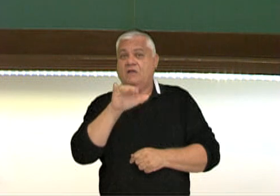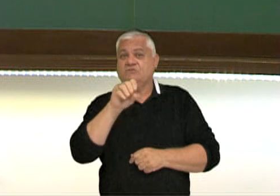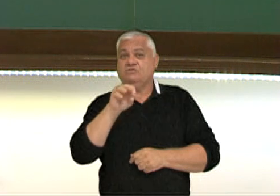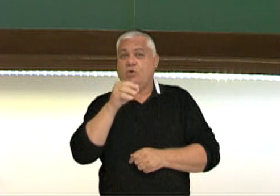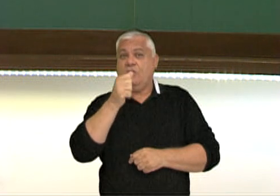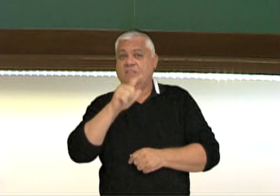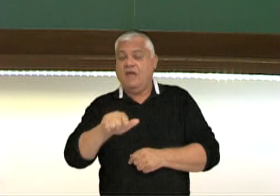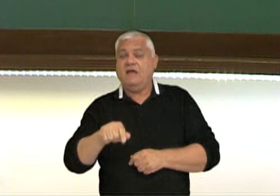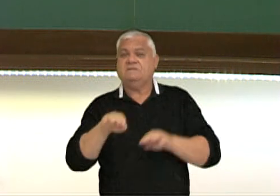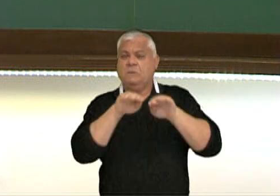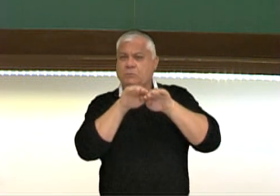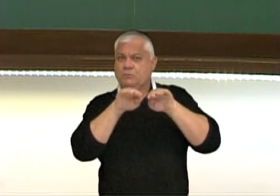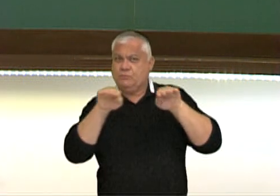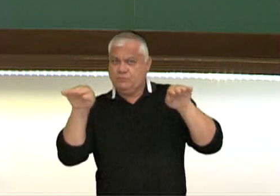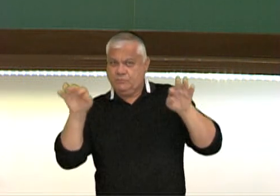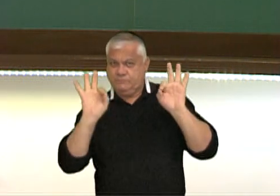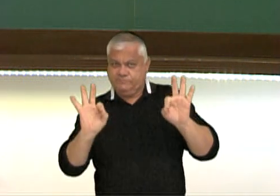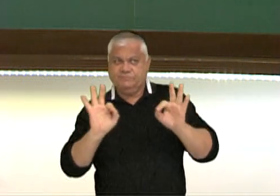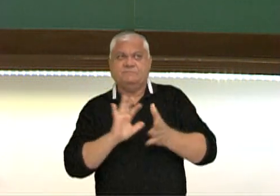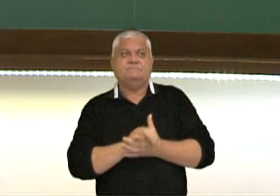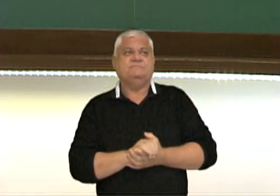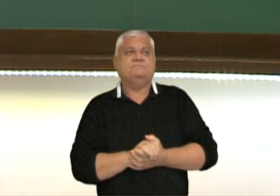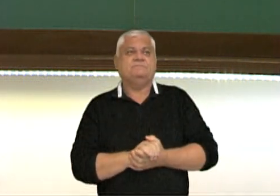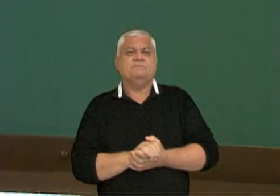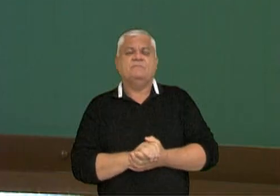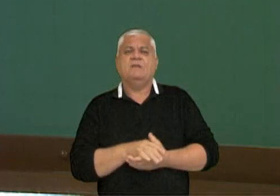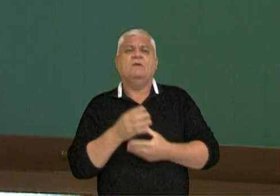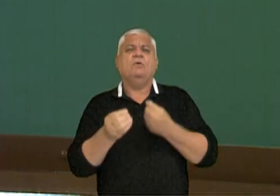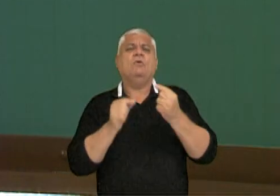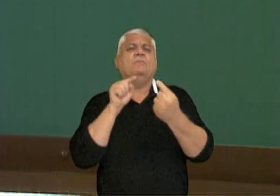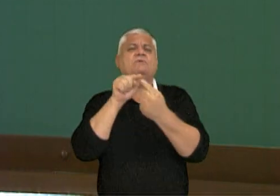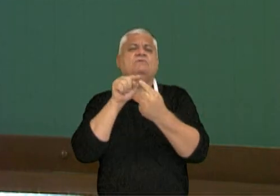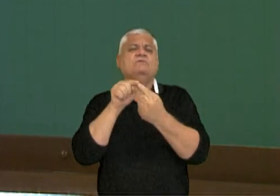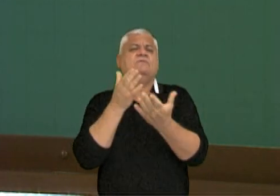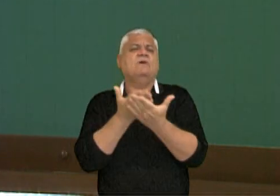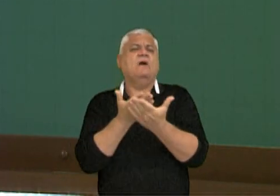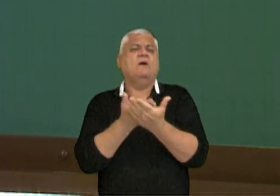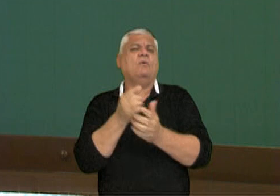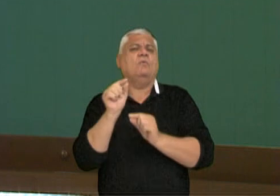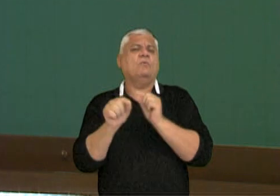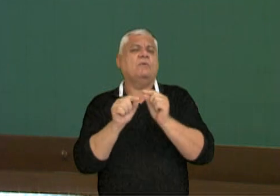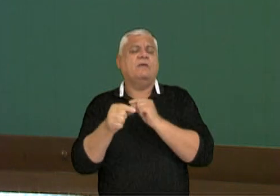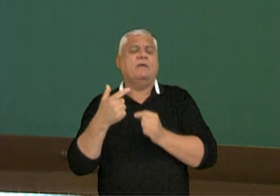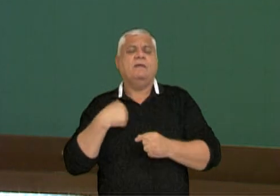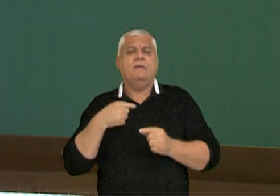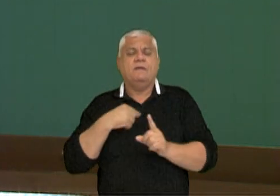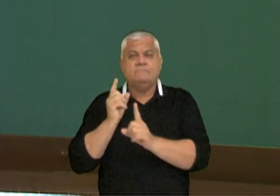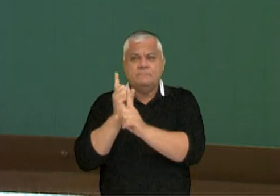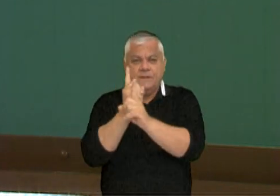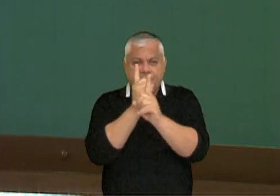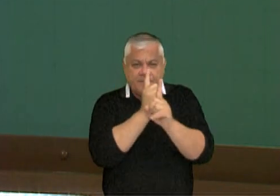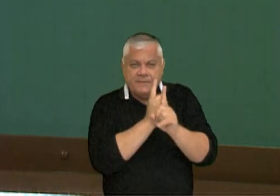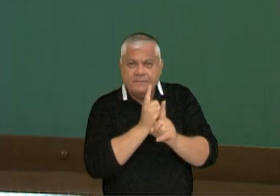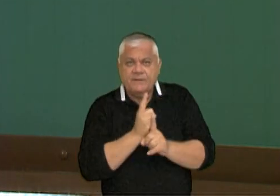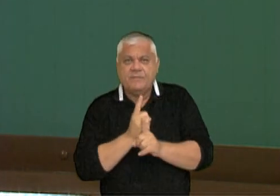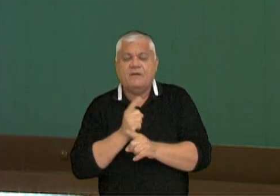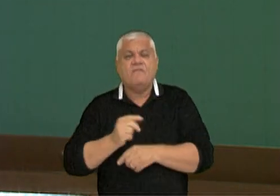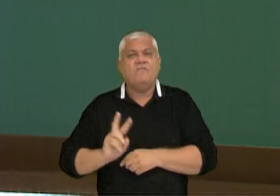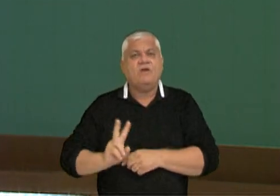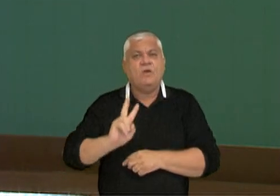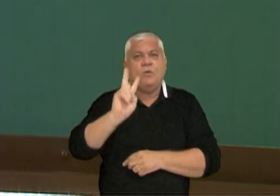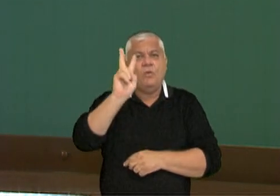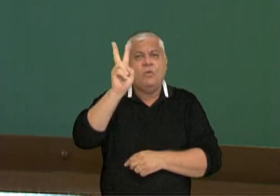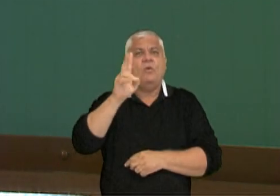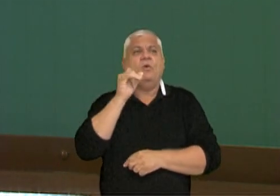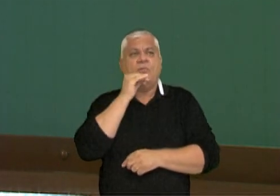reta numérica, ok? Bom, o objetivo dessa aula, então, será localizar esses valores